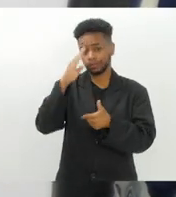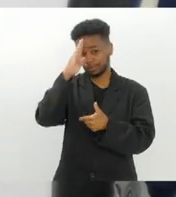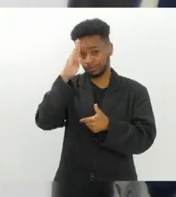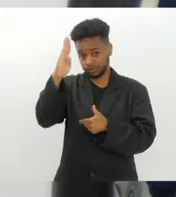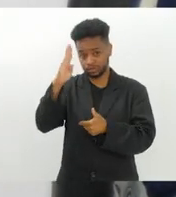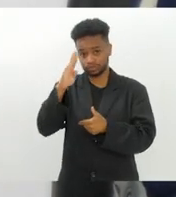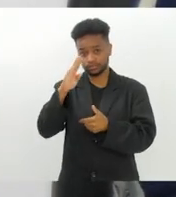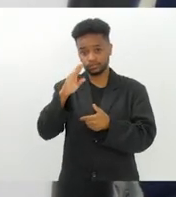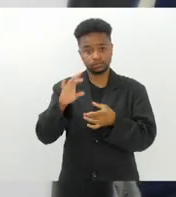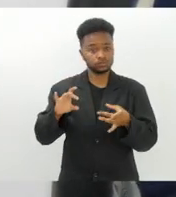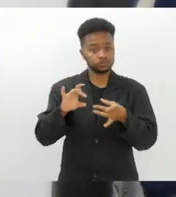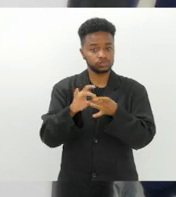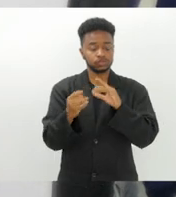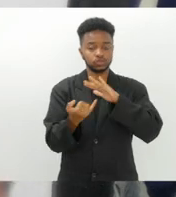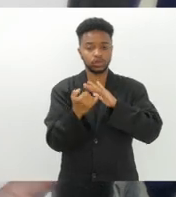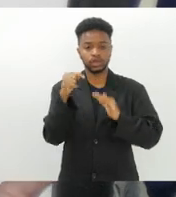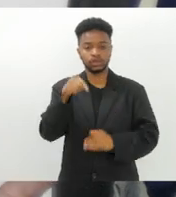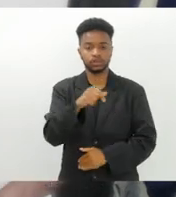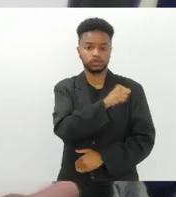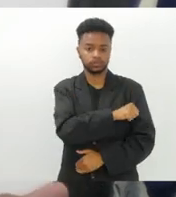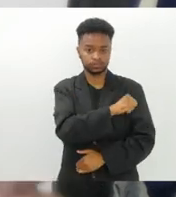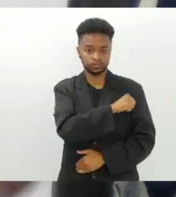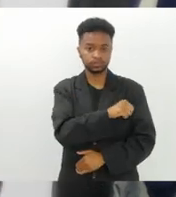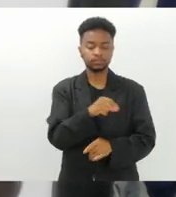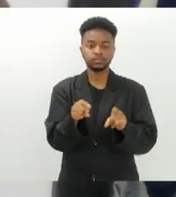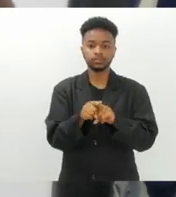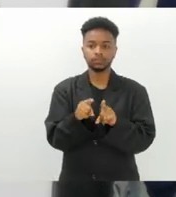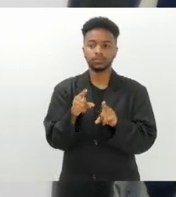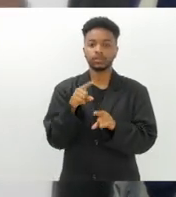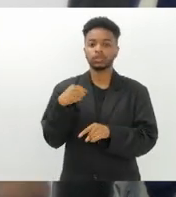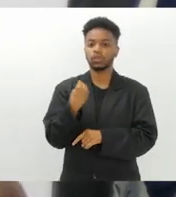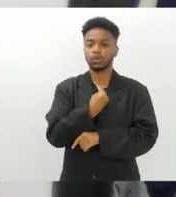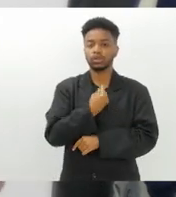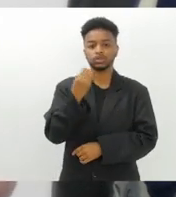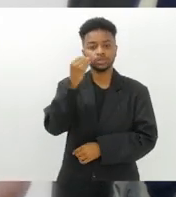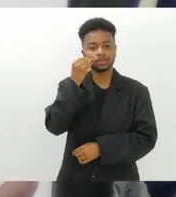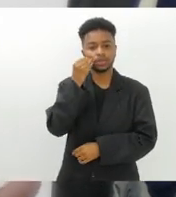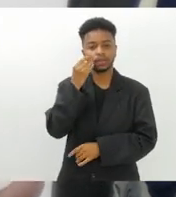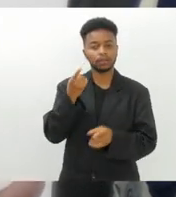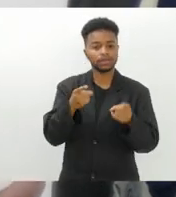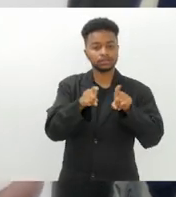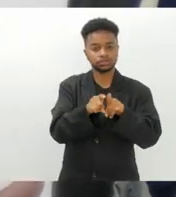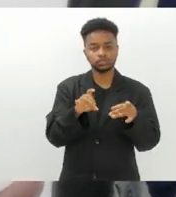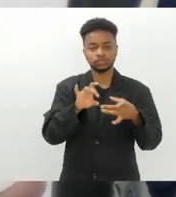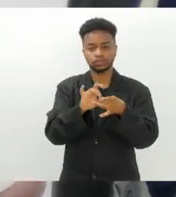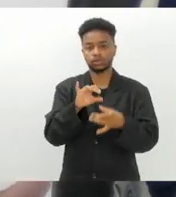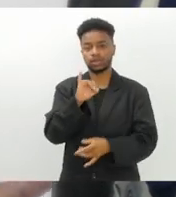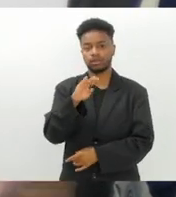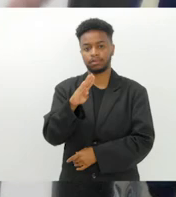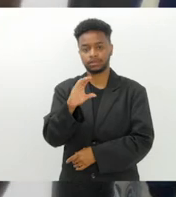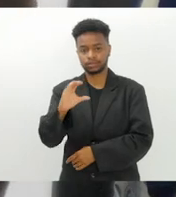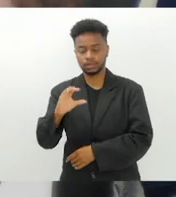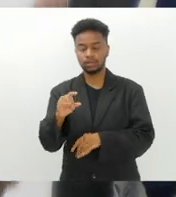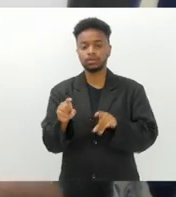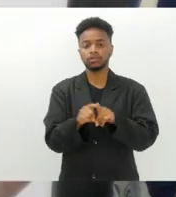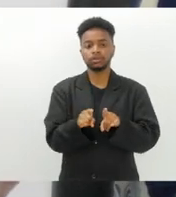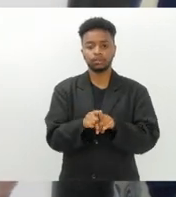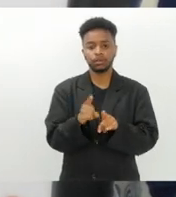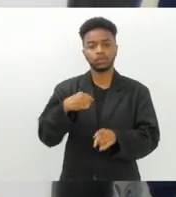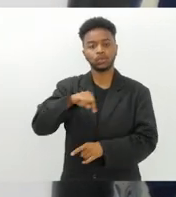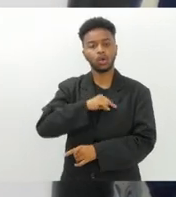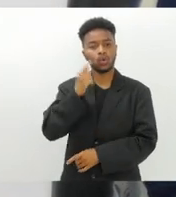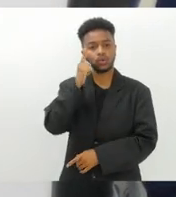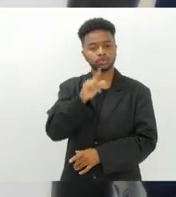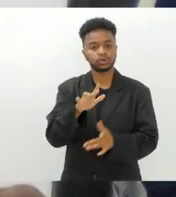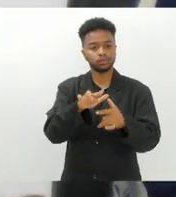ações do Instituto daqui do Rio de Janeiro. Entre elas, a gente vai buscar a parceria com o Instituto Benjamin Constant e a gente consegue, através